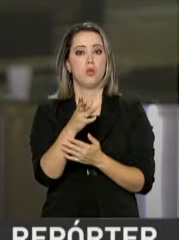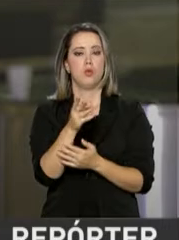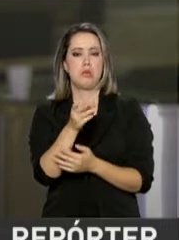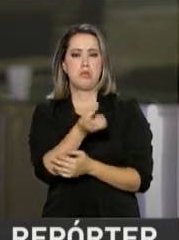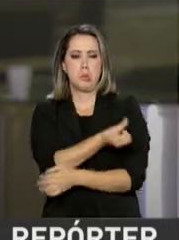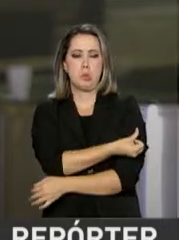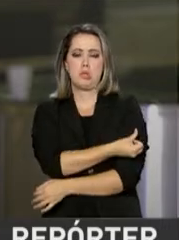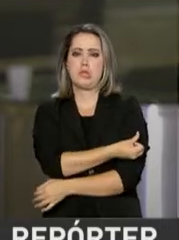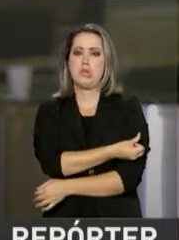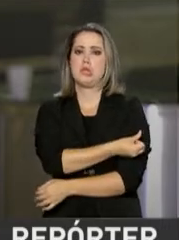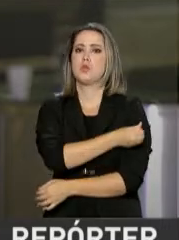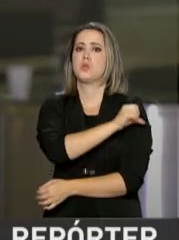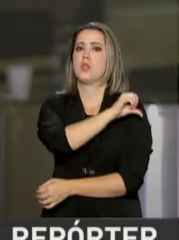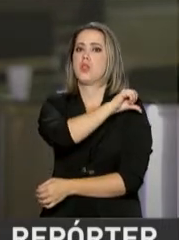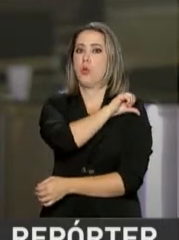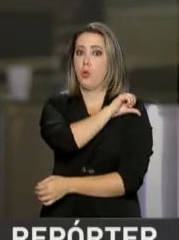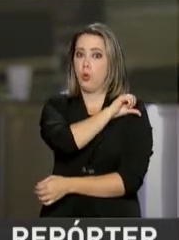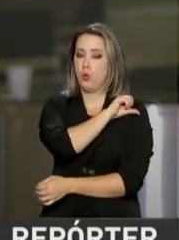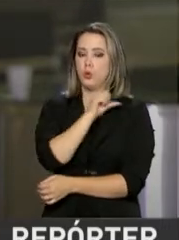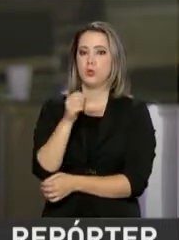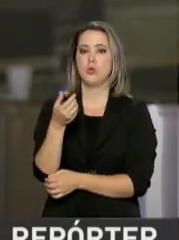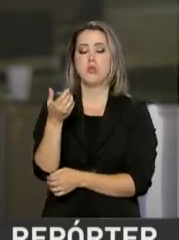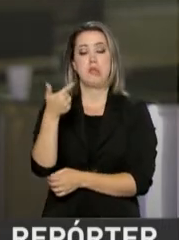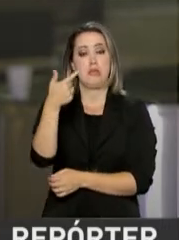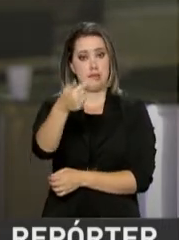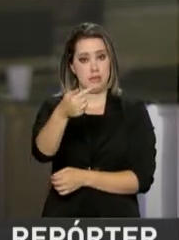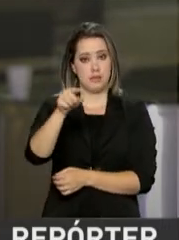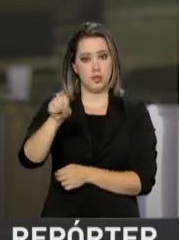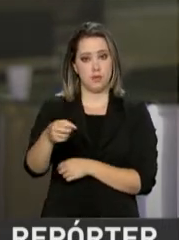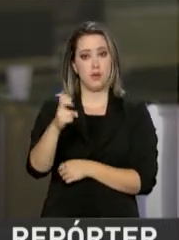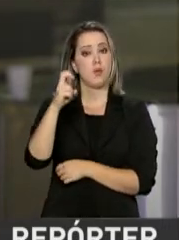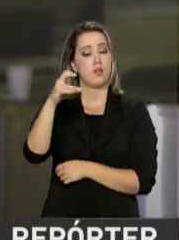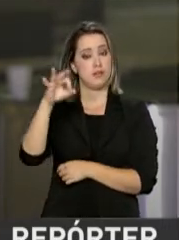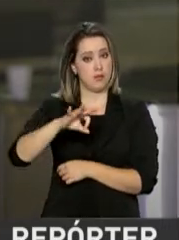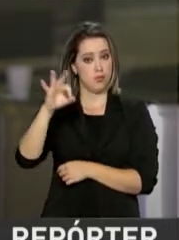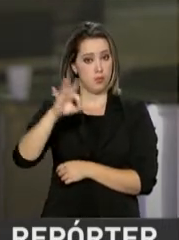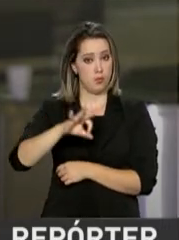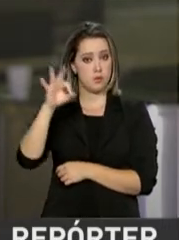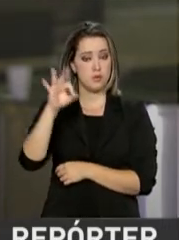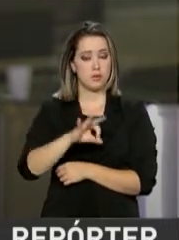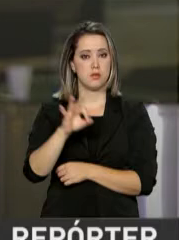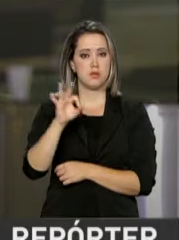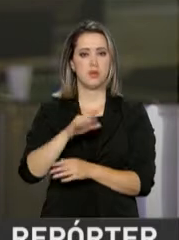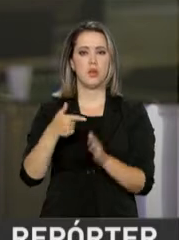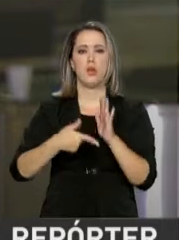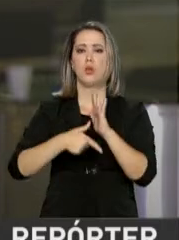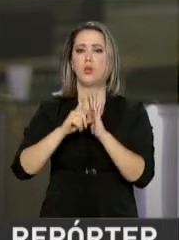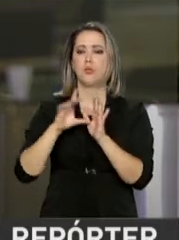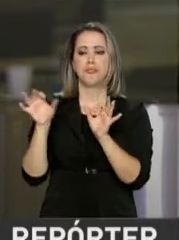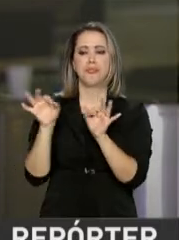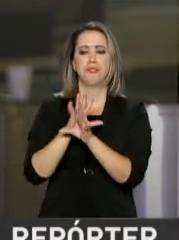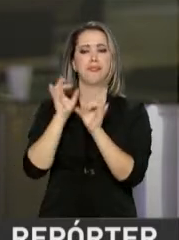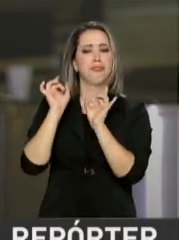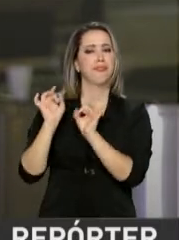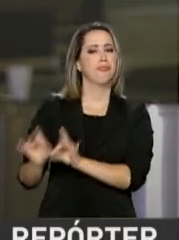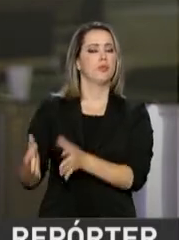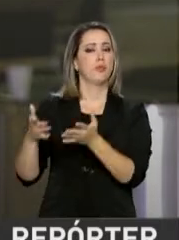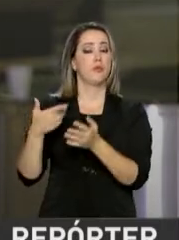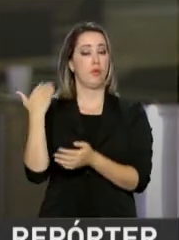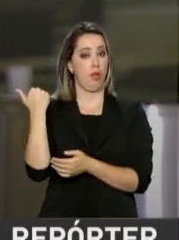6º ao 9º ano 76 por cento dos alunos deixavam as escolas antes da formatura em